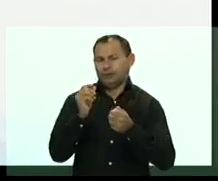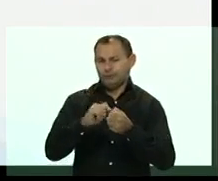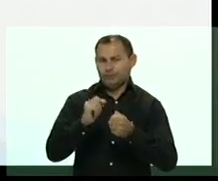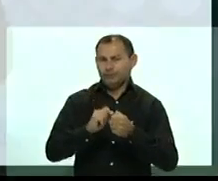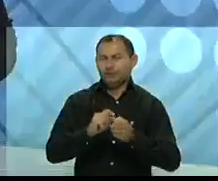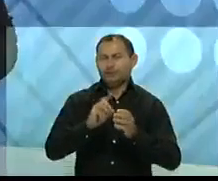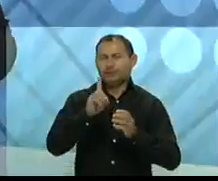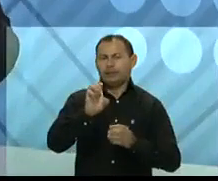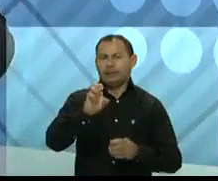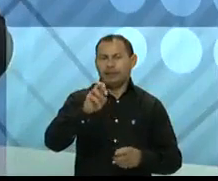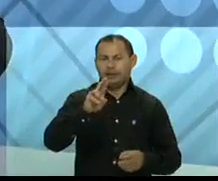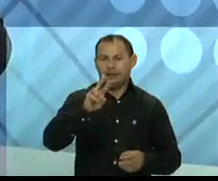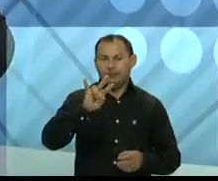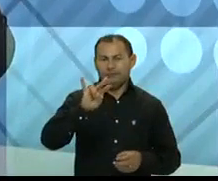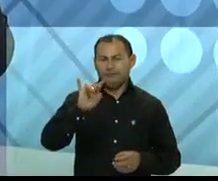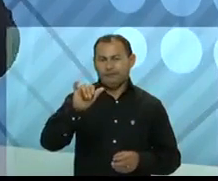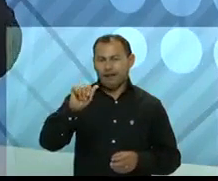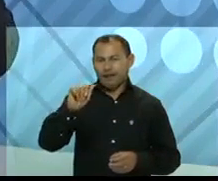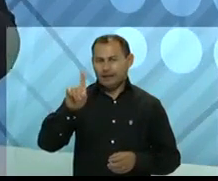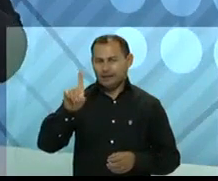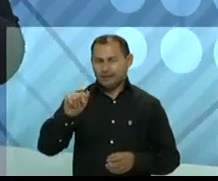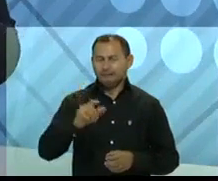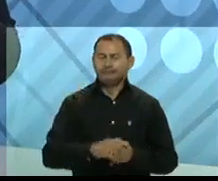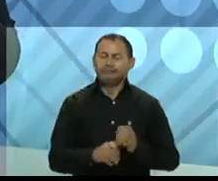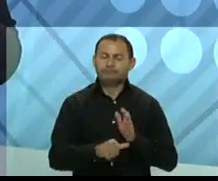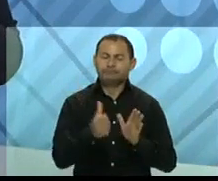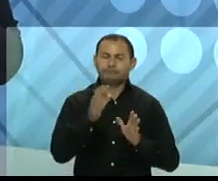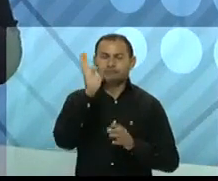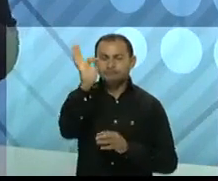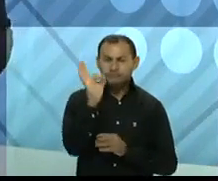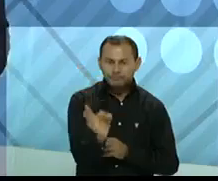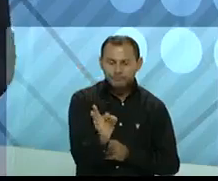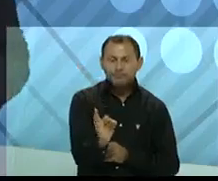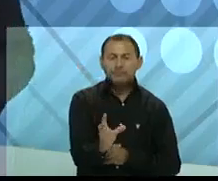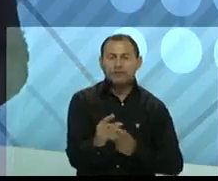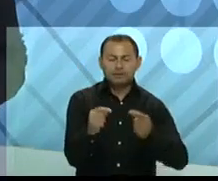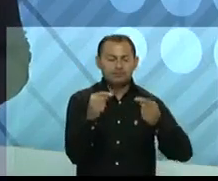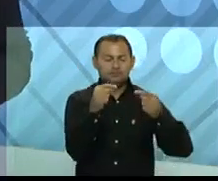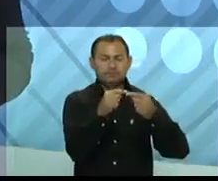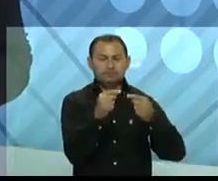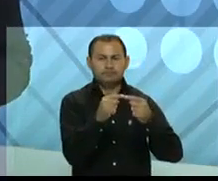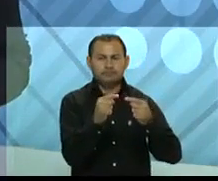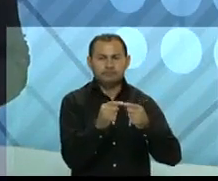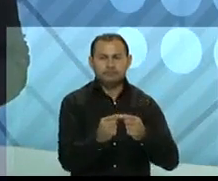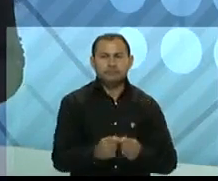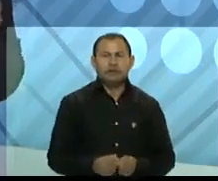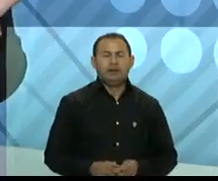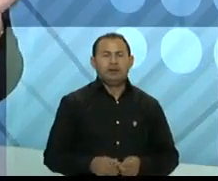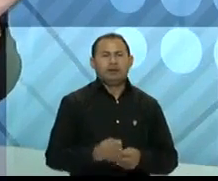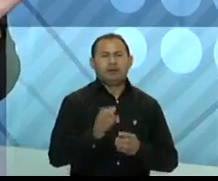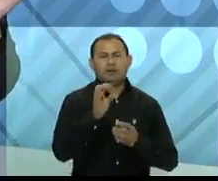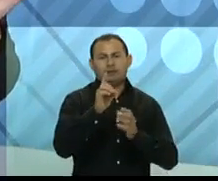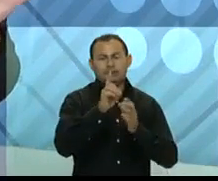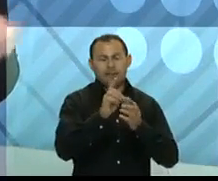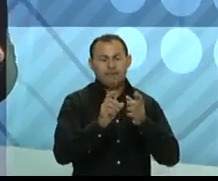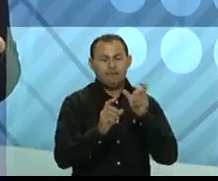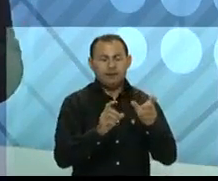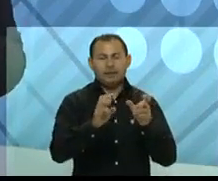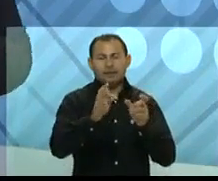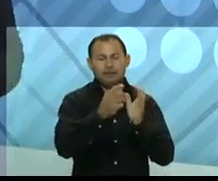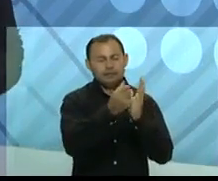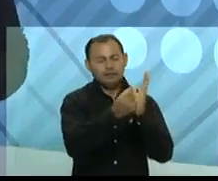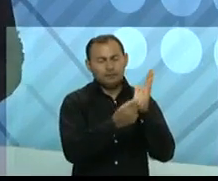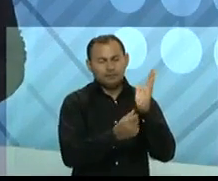de derivada. Então, a probabilidade de estar relacionada à derivada, quando aparecer essa palavra